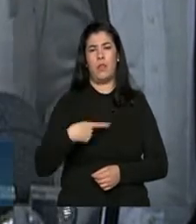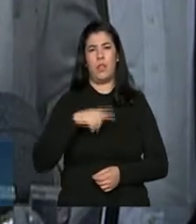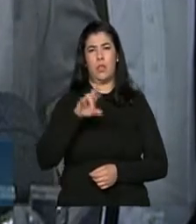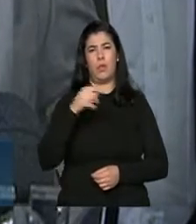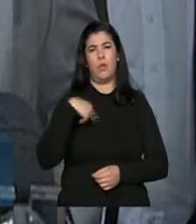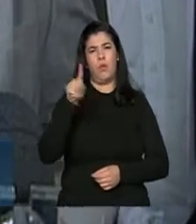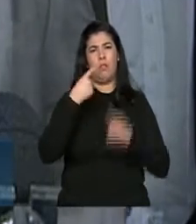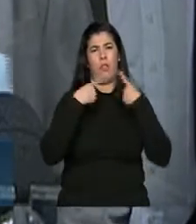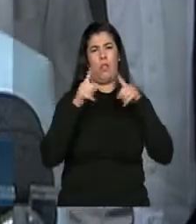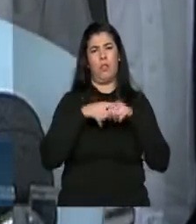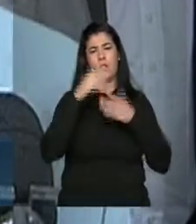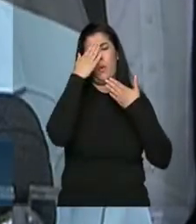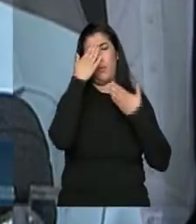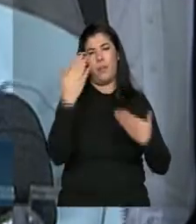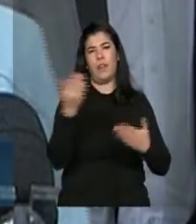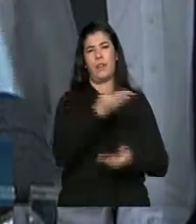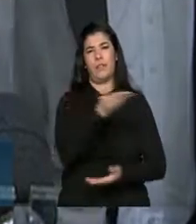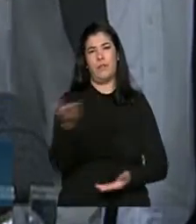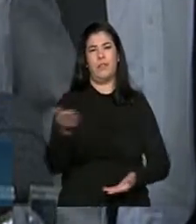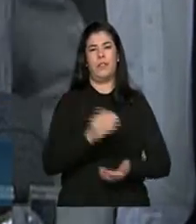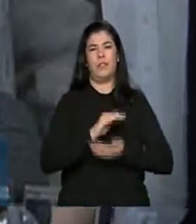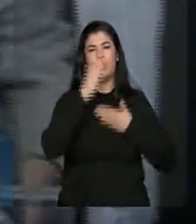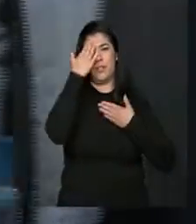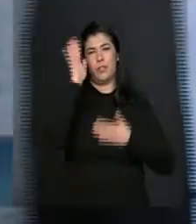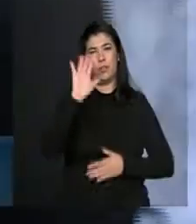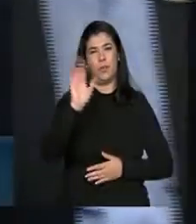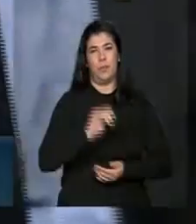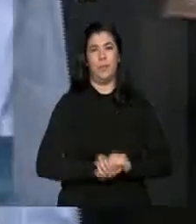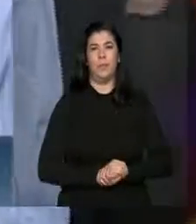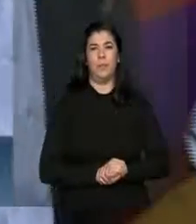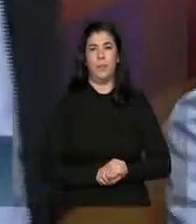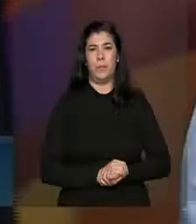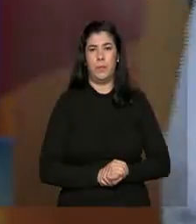por vocês. Muito obrigada, viu? Tchau.